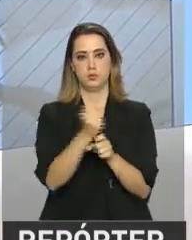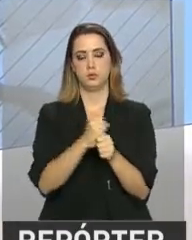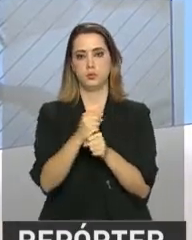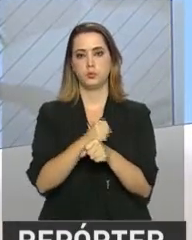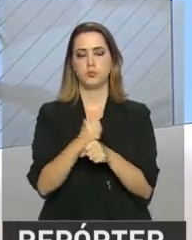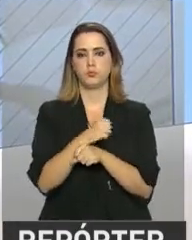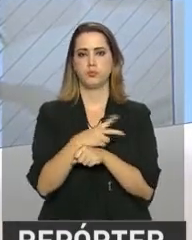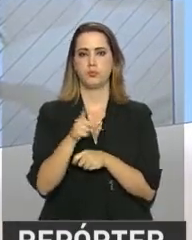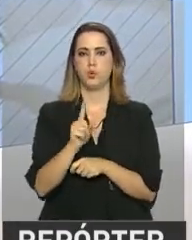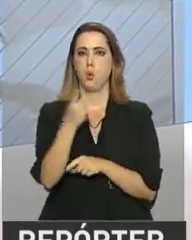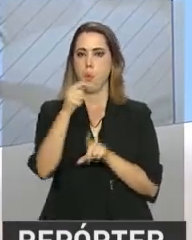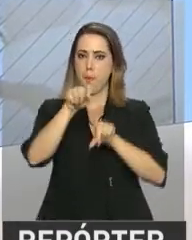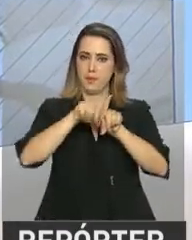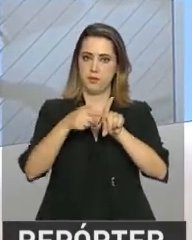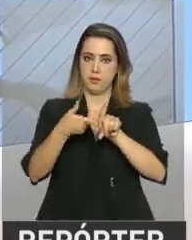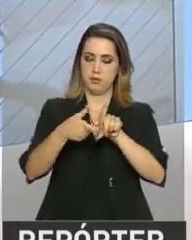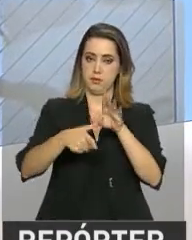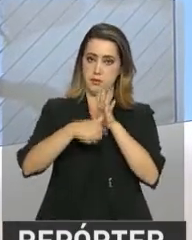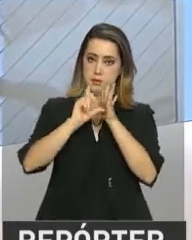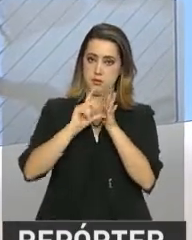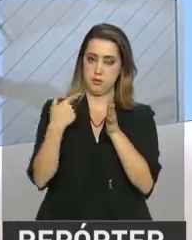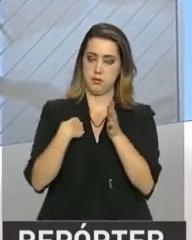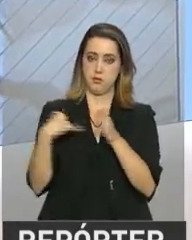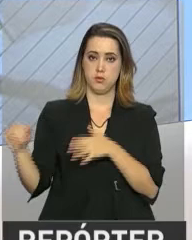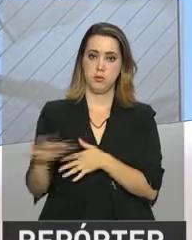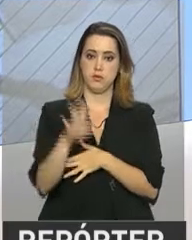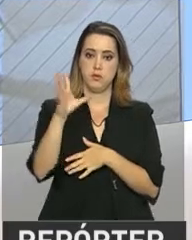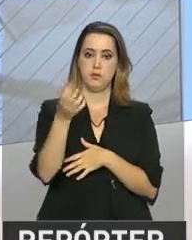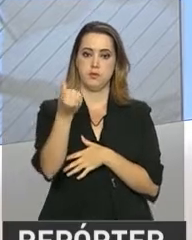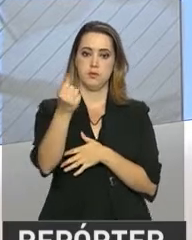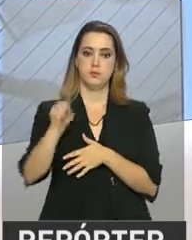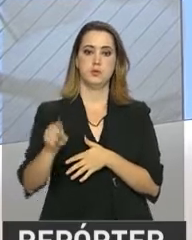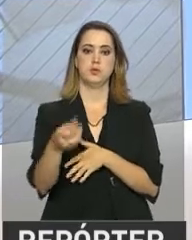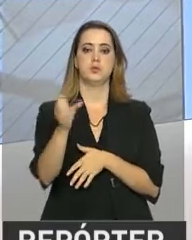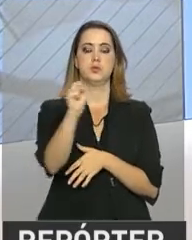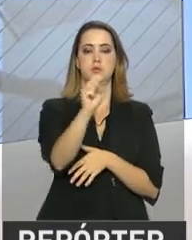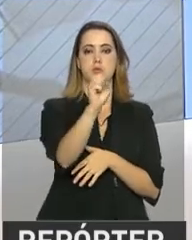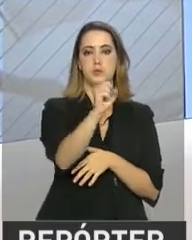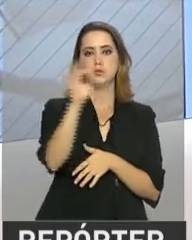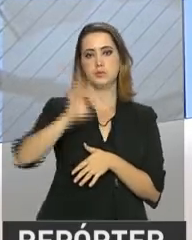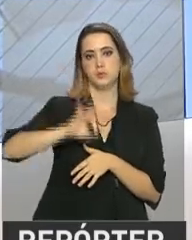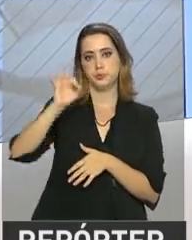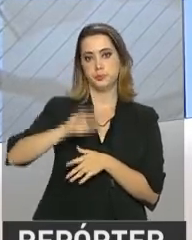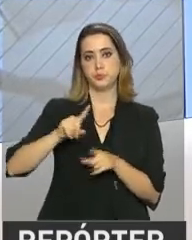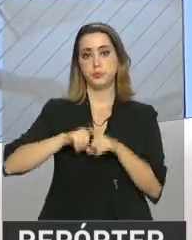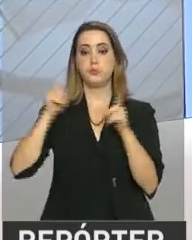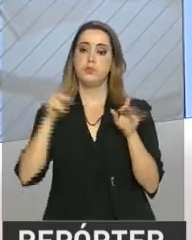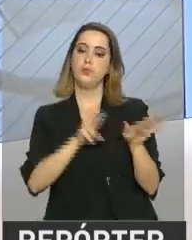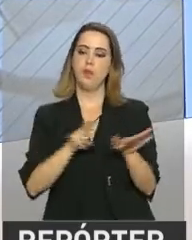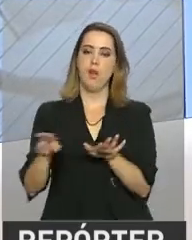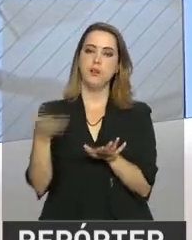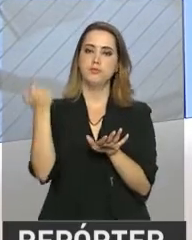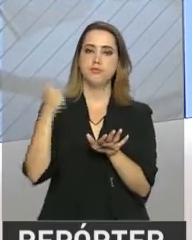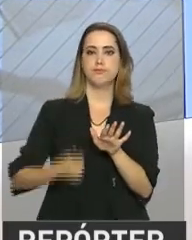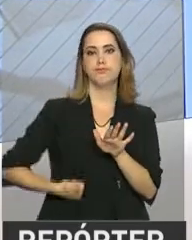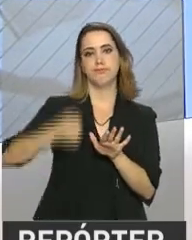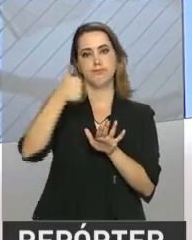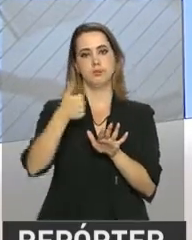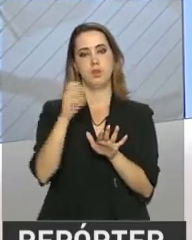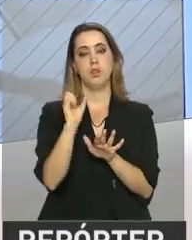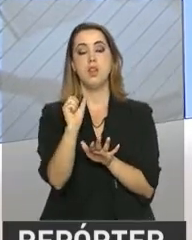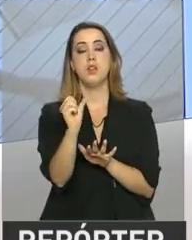analistas ao mês previam a inflação para este ano em 6,88 por cento na semana passada melhorou esse percentual